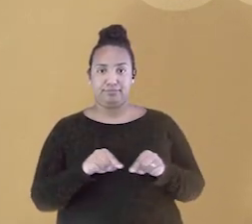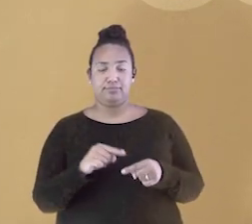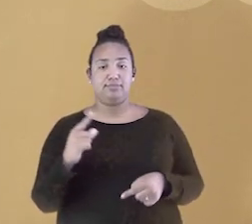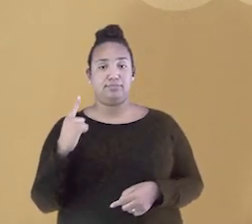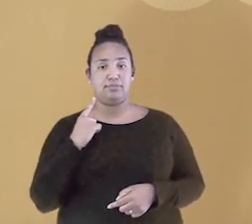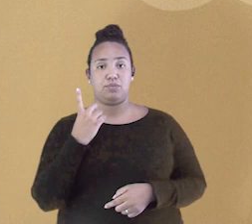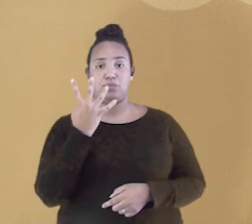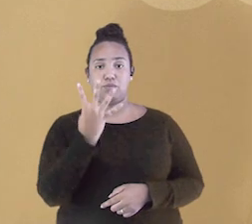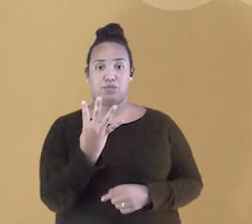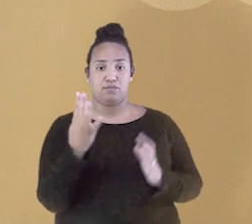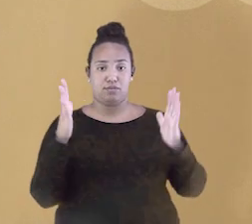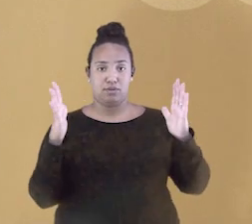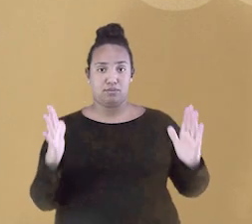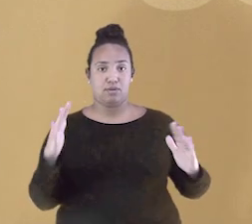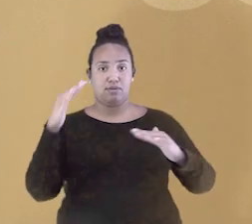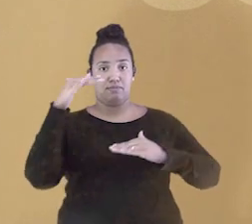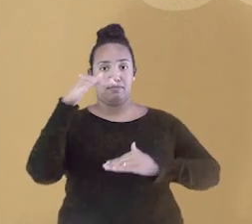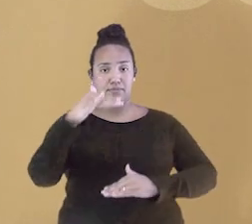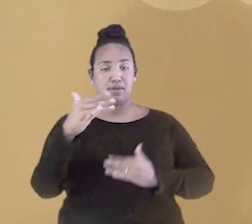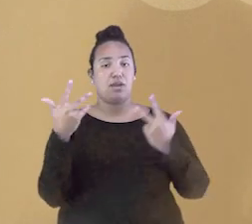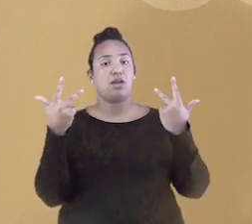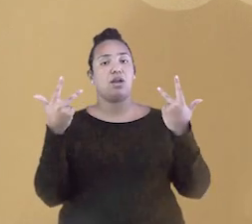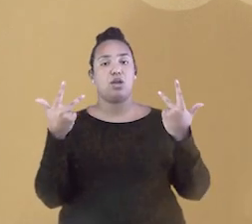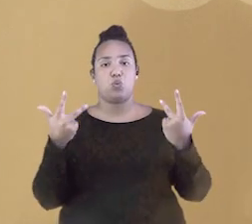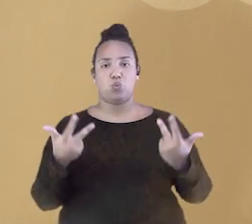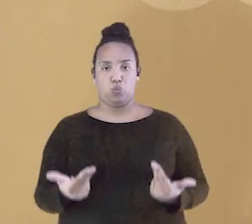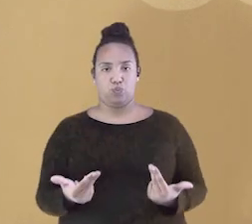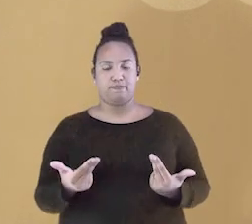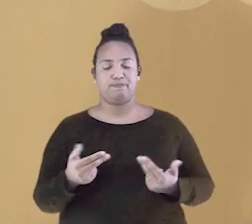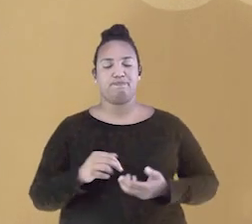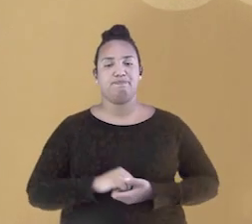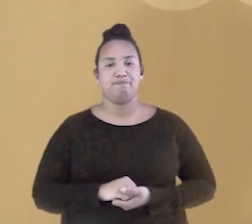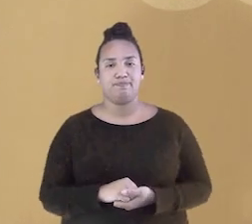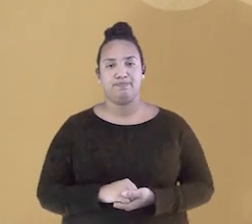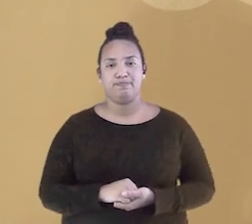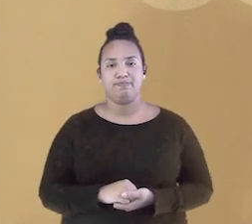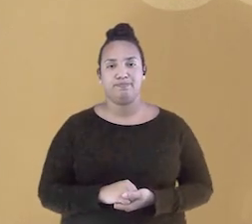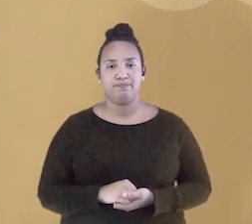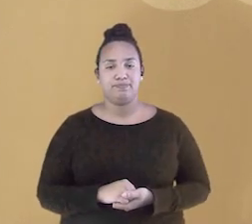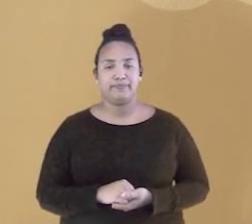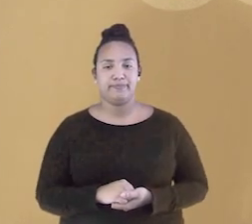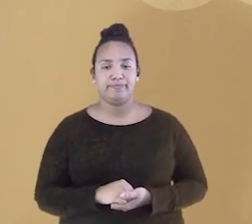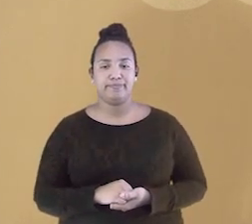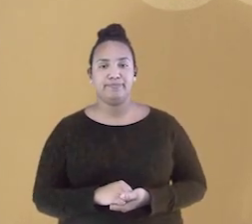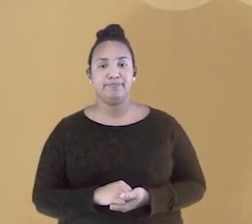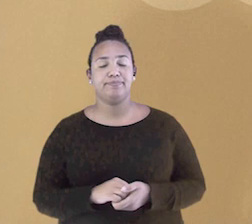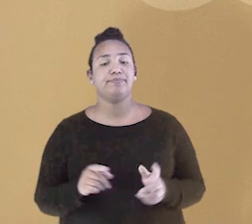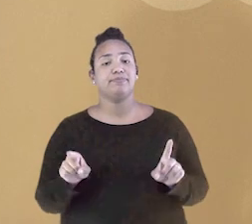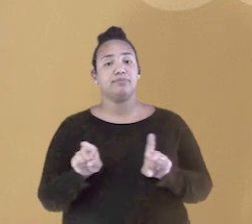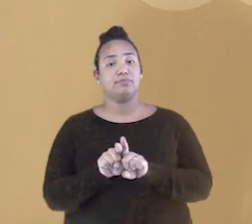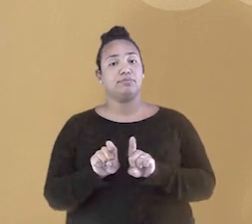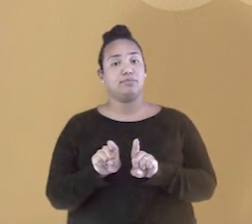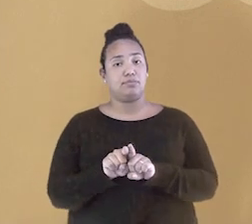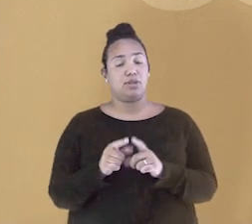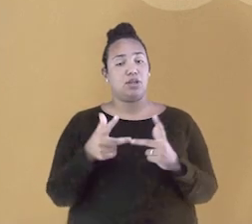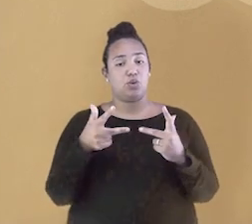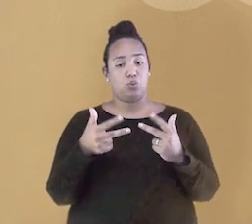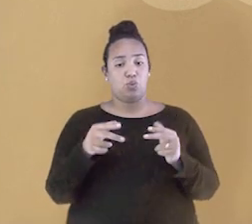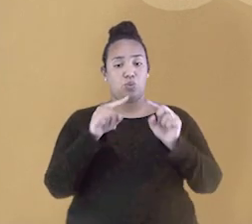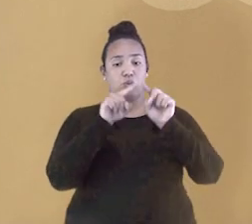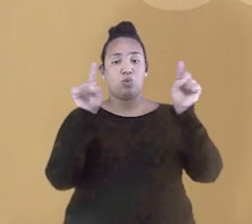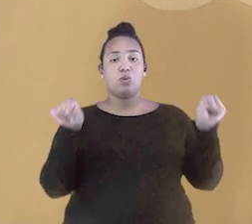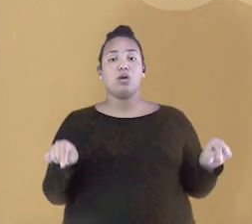lados iguais, do mesmo tamanho. Outra figura muito parecida com o quadrado é